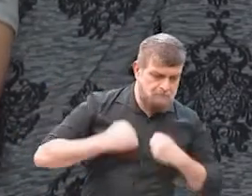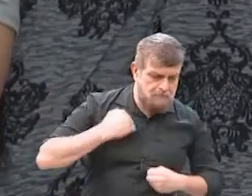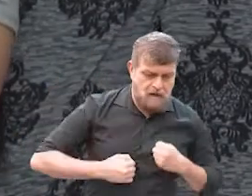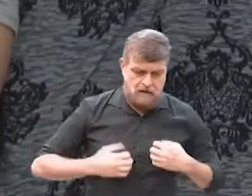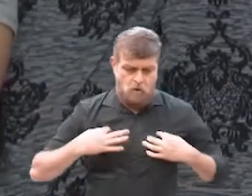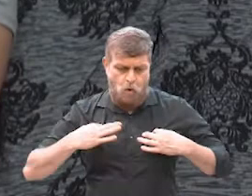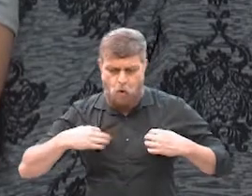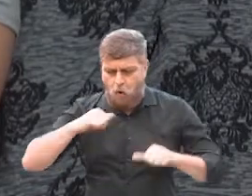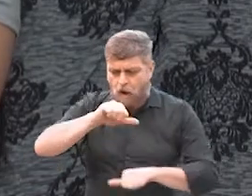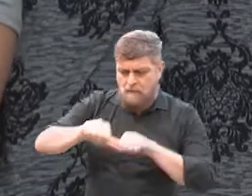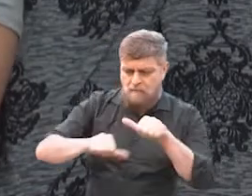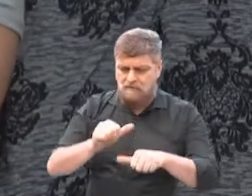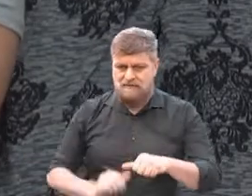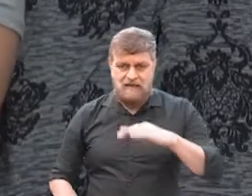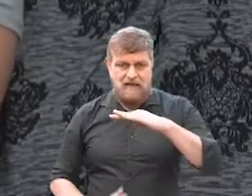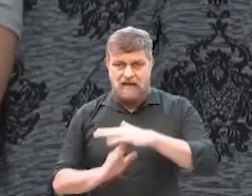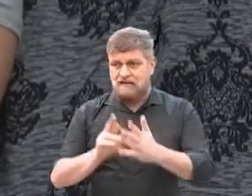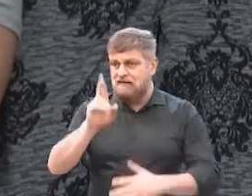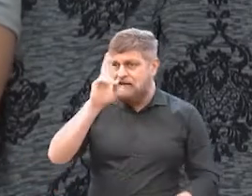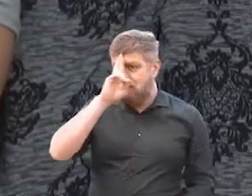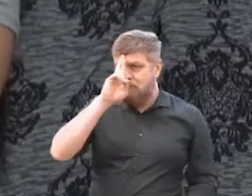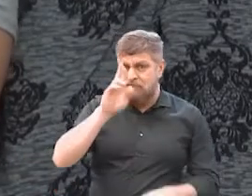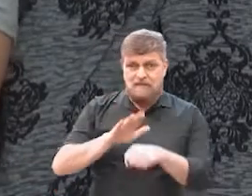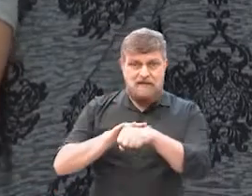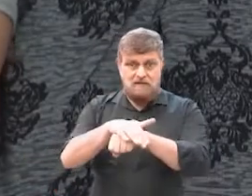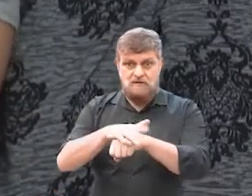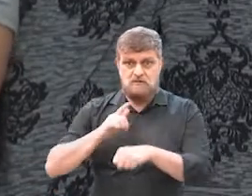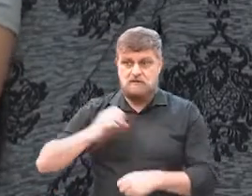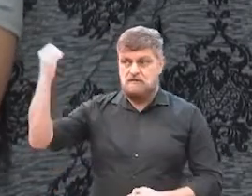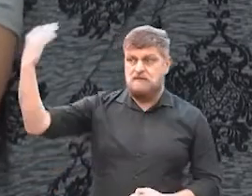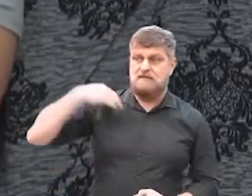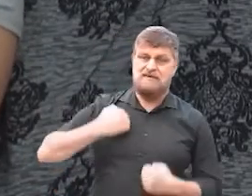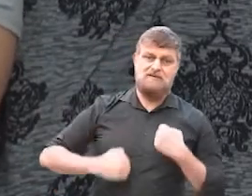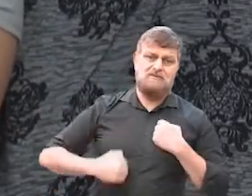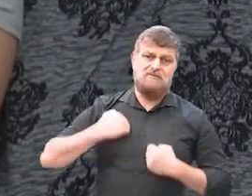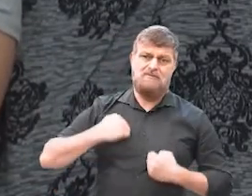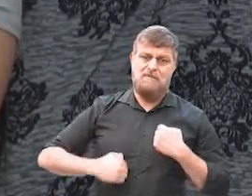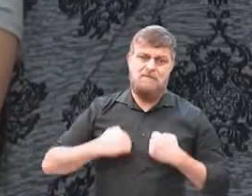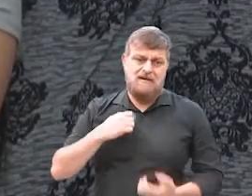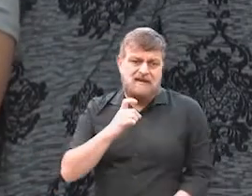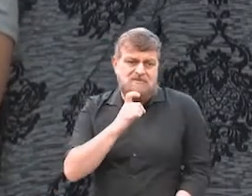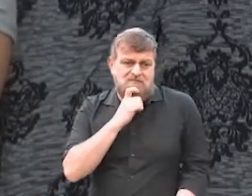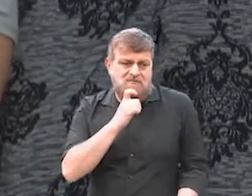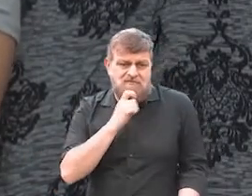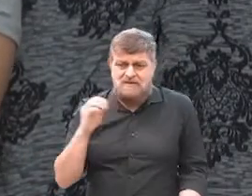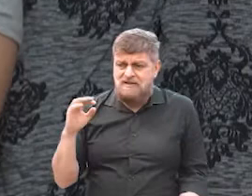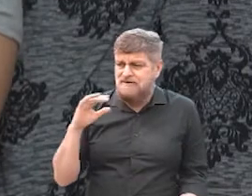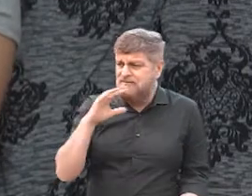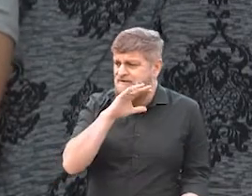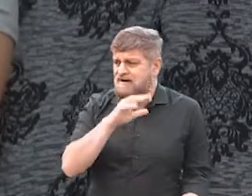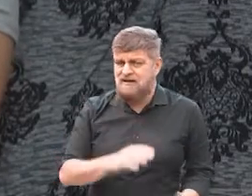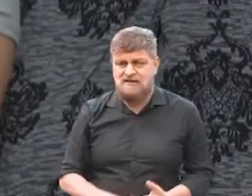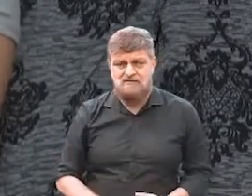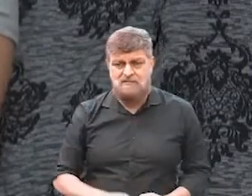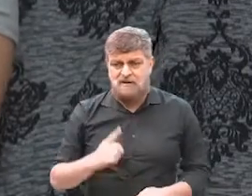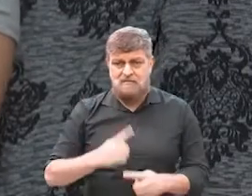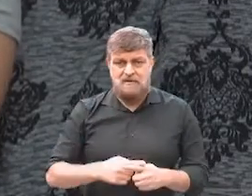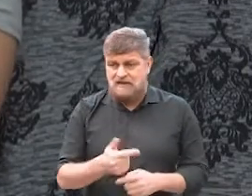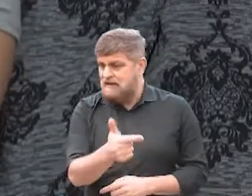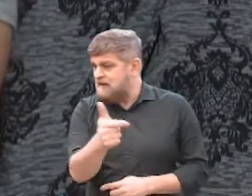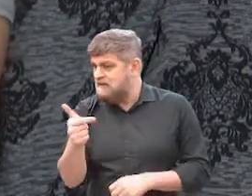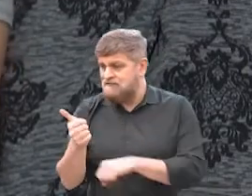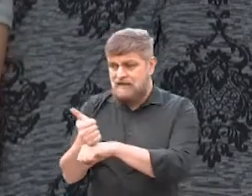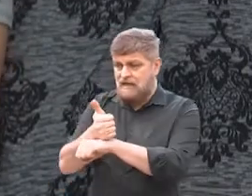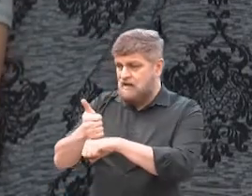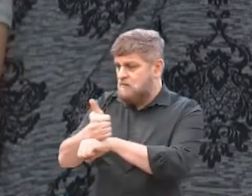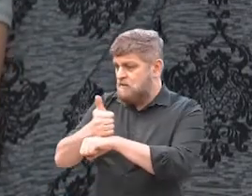dá banho em aí você vai até meia-noite você está dando banho idoso, isso no frio, no calor,